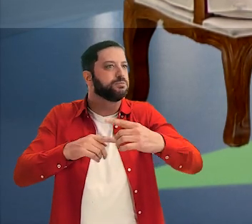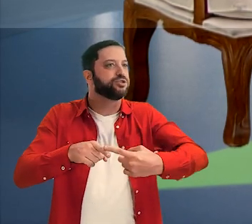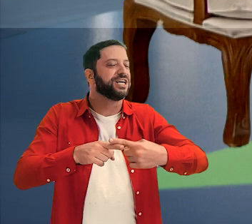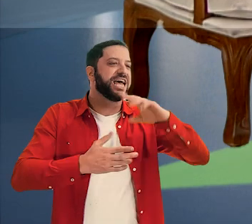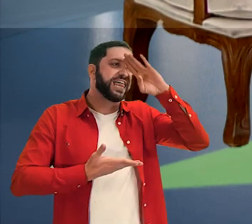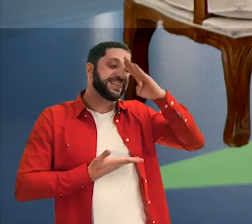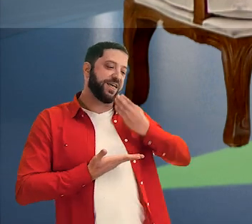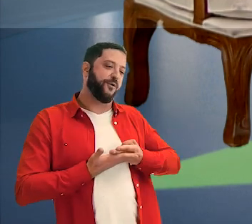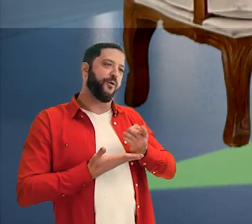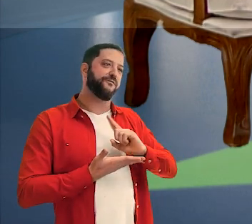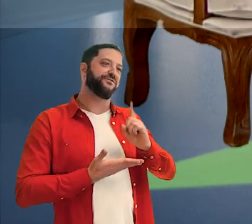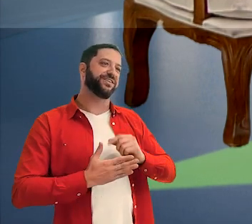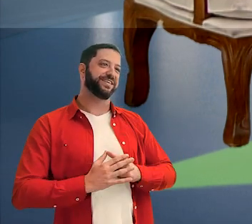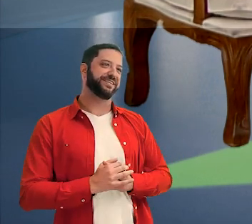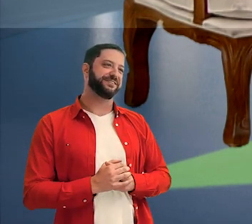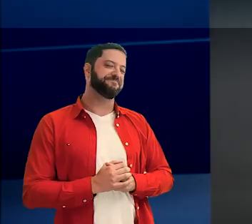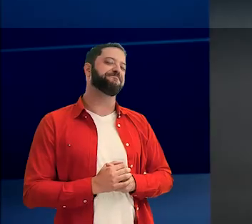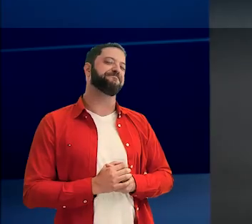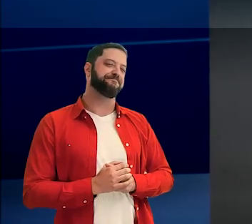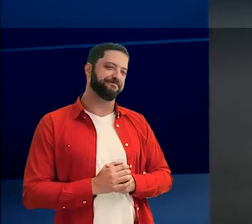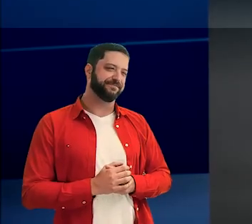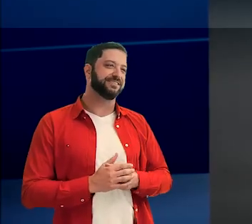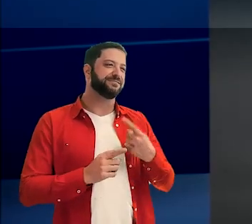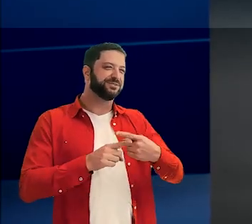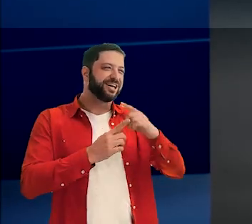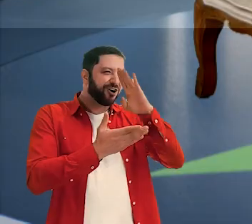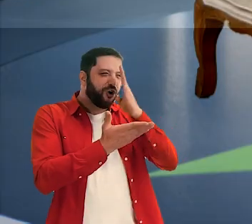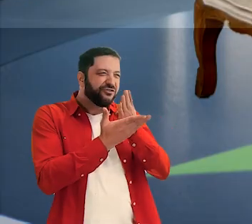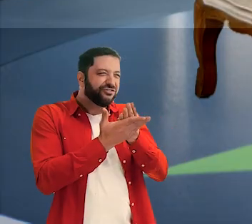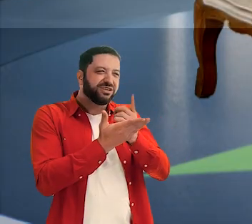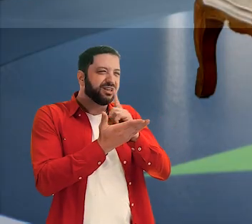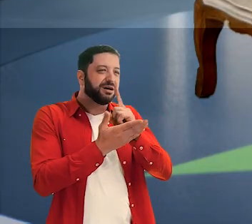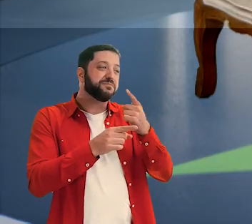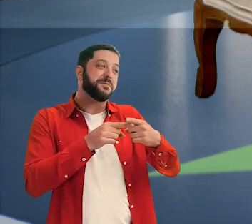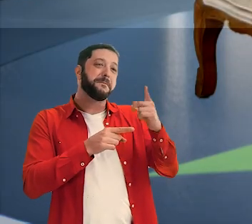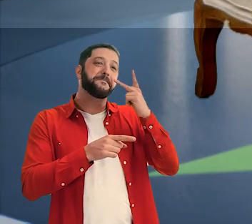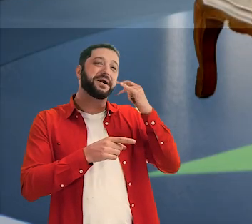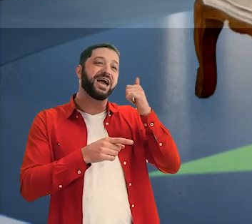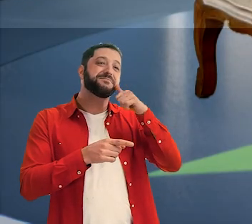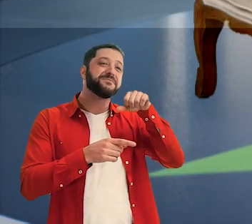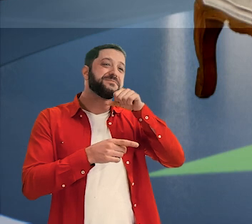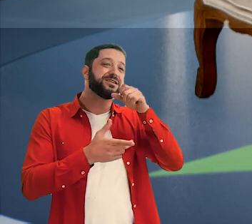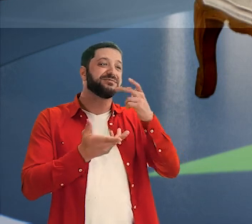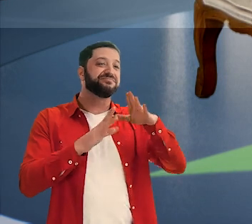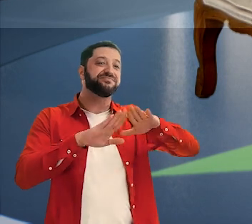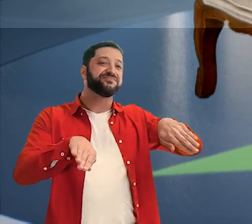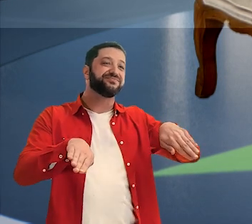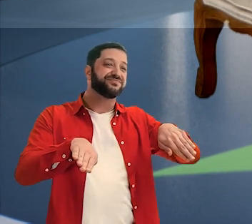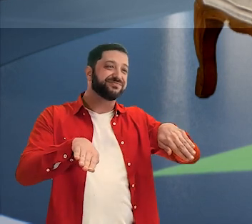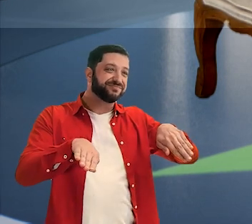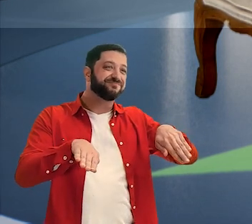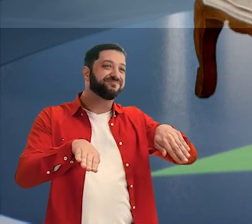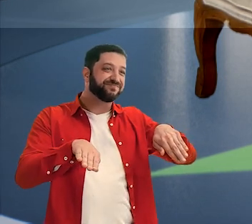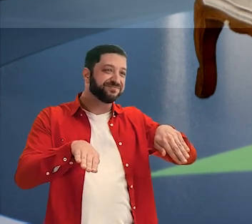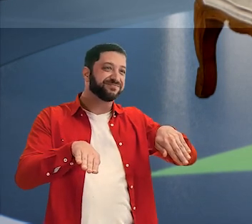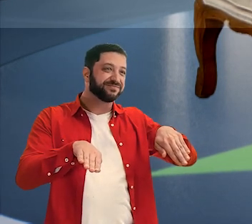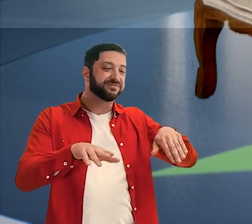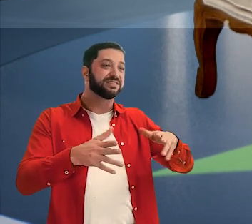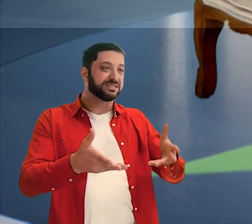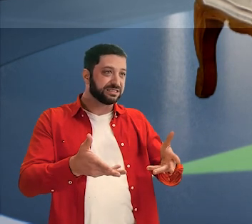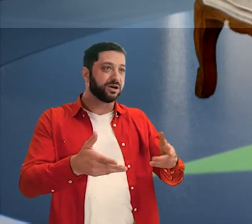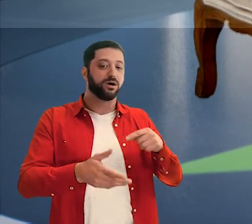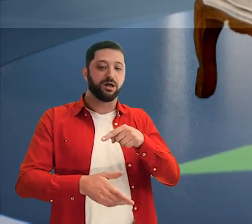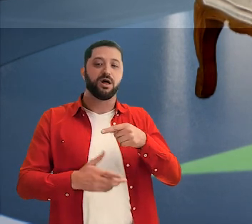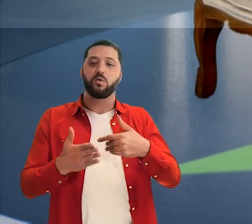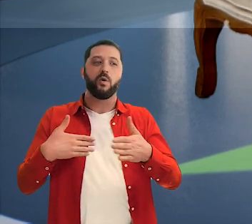aquela confiança, ela foi deteriorada por um pai. E aí, essa dependência emocional faz a pessoa aceitar qualquer coisa.